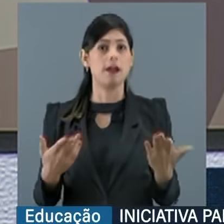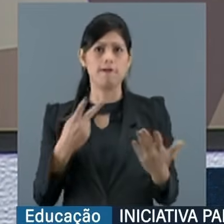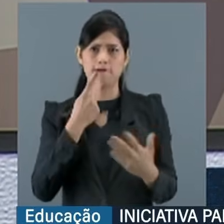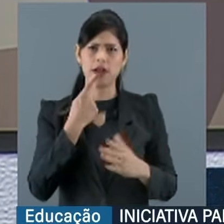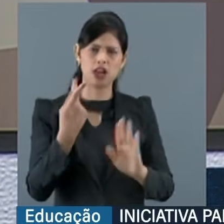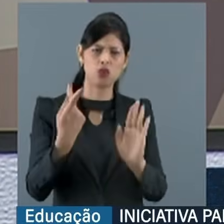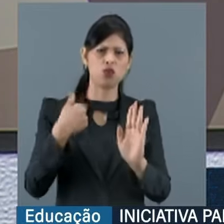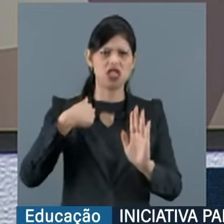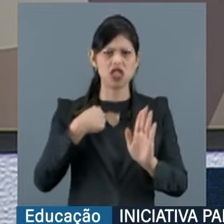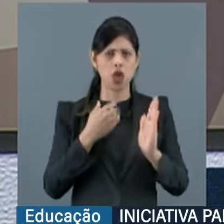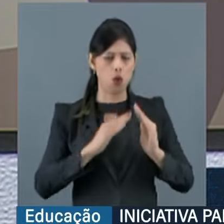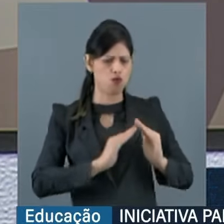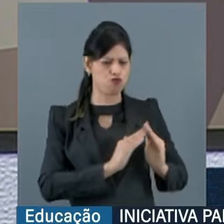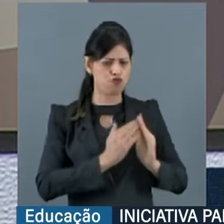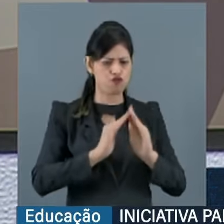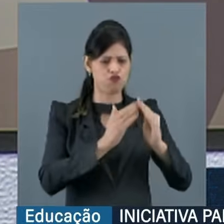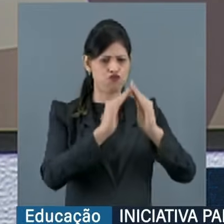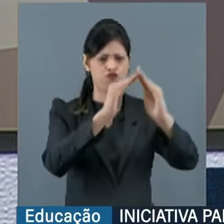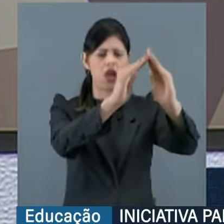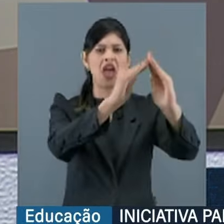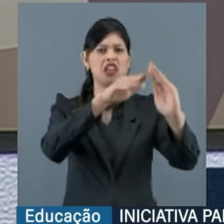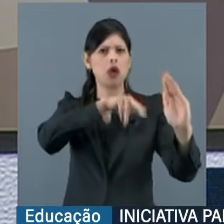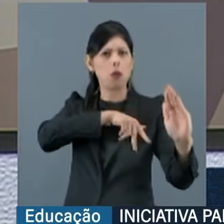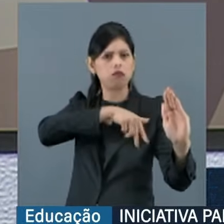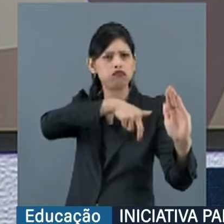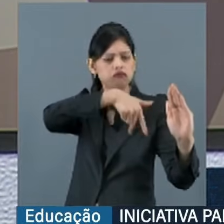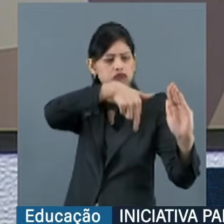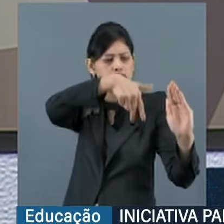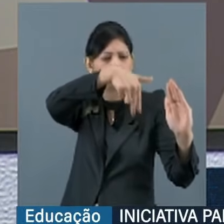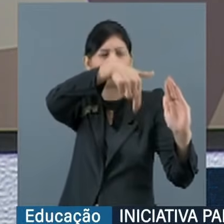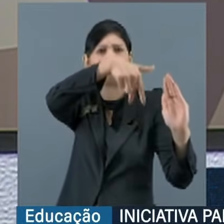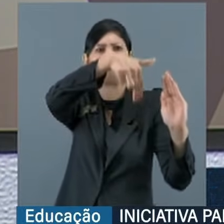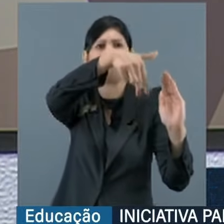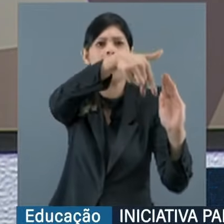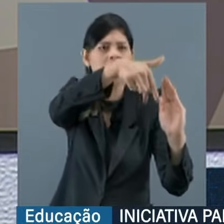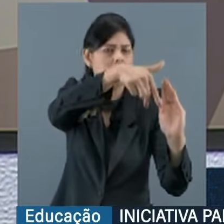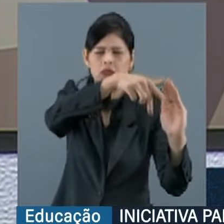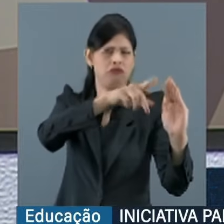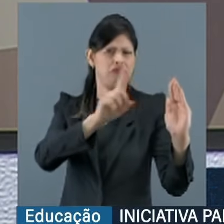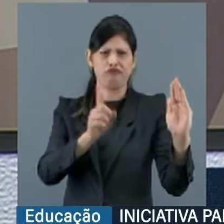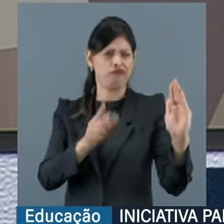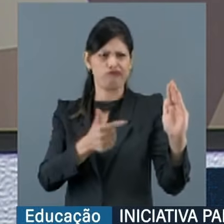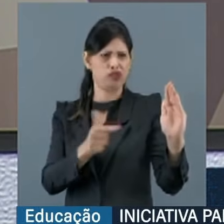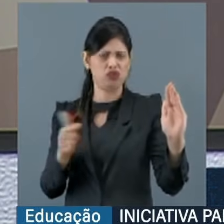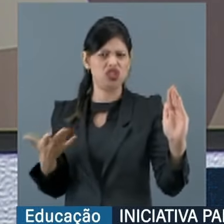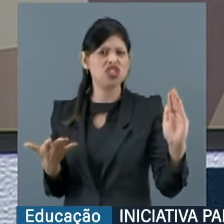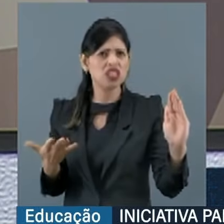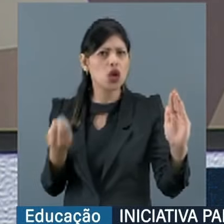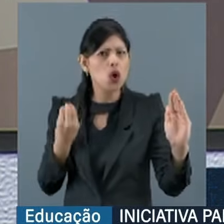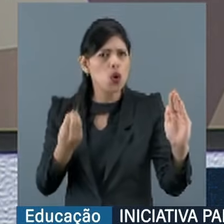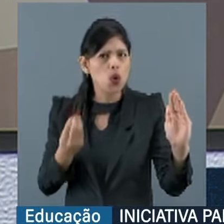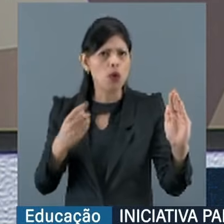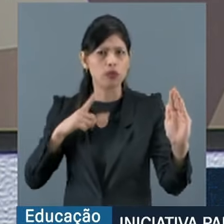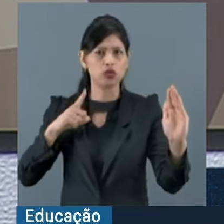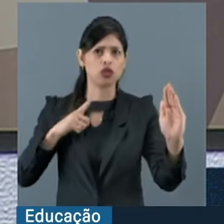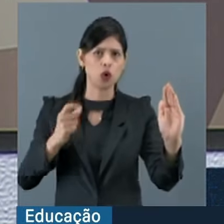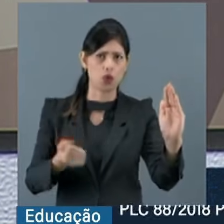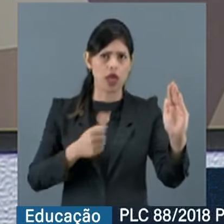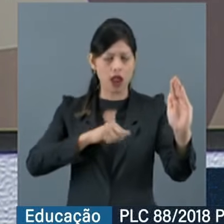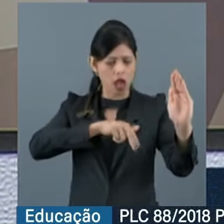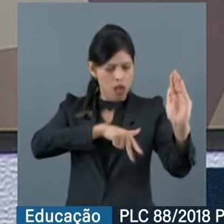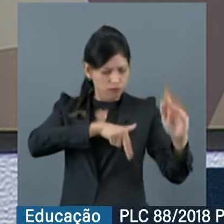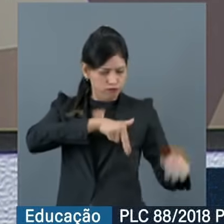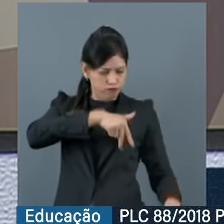morro. Não, não havia morro. Houve um ingresso em 15 metros a partir da Avenida Brasil, atendendo